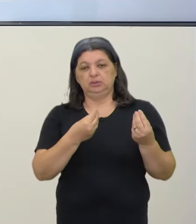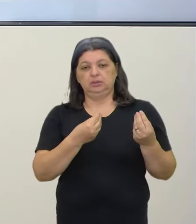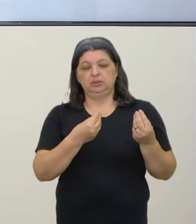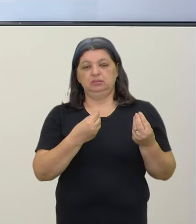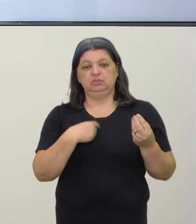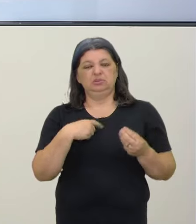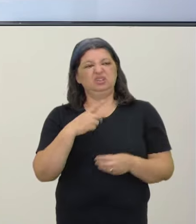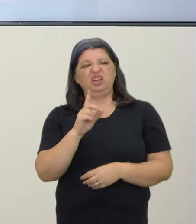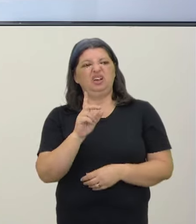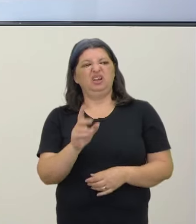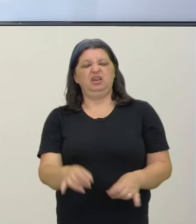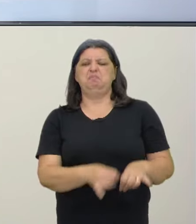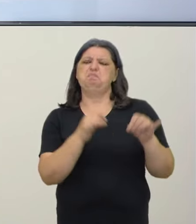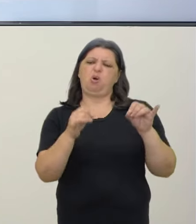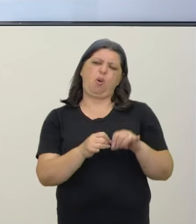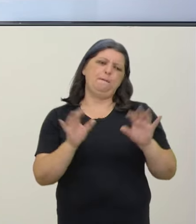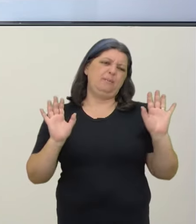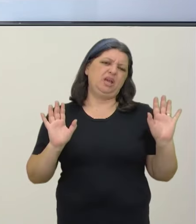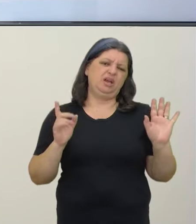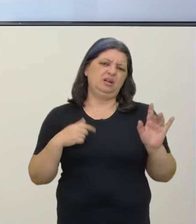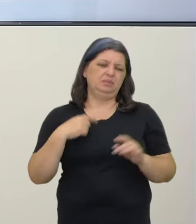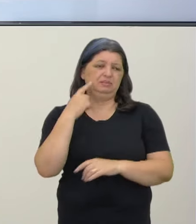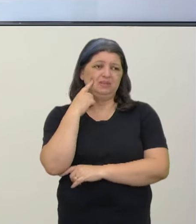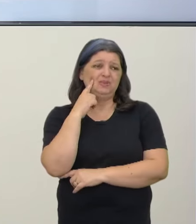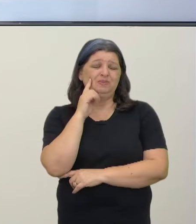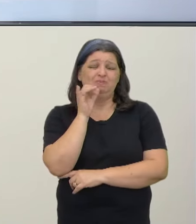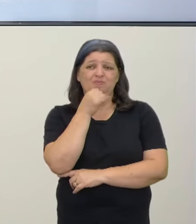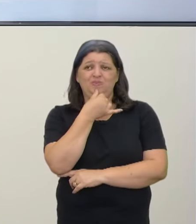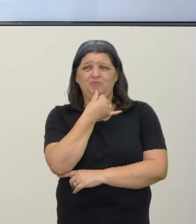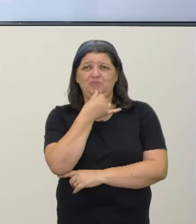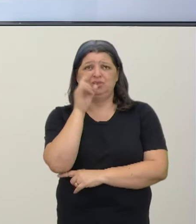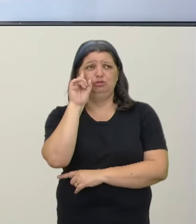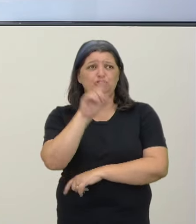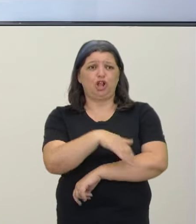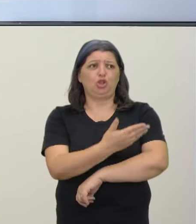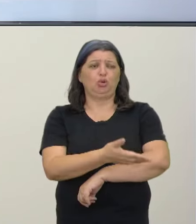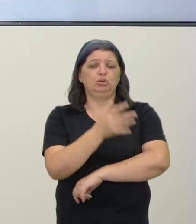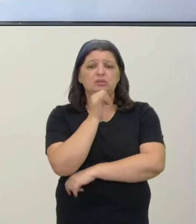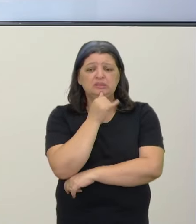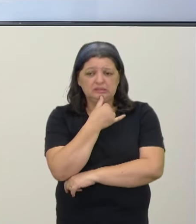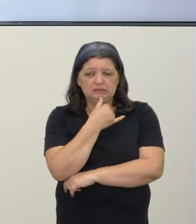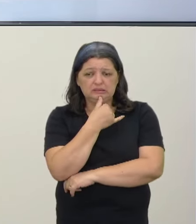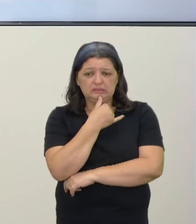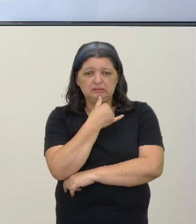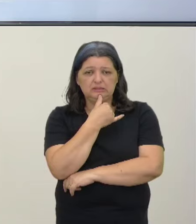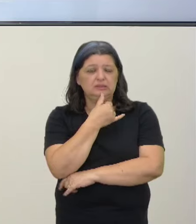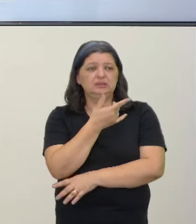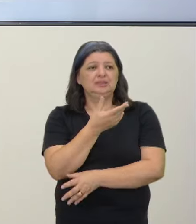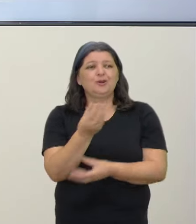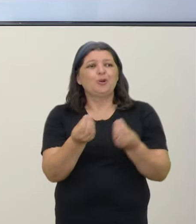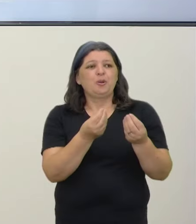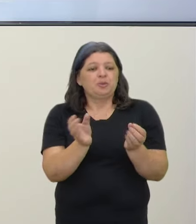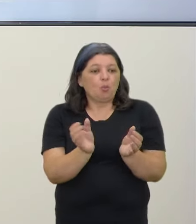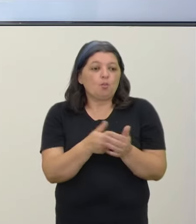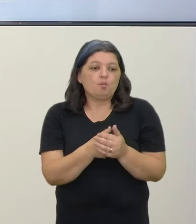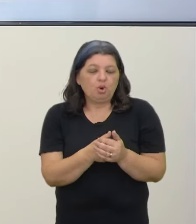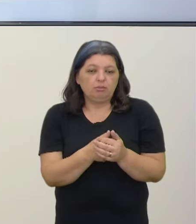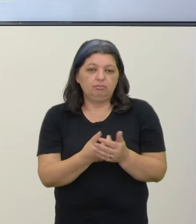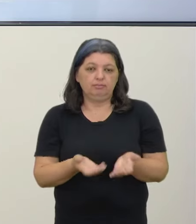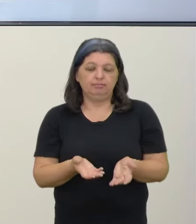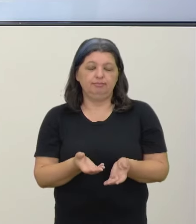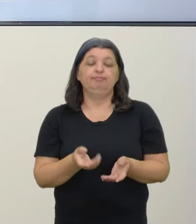falar, gente, foi besteira, mas eu vou ficar o resto do dia chateado. E é difícil esconder. Né? Então, quando a gente fala sobre